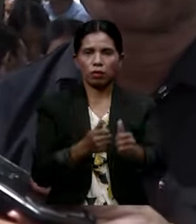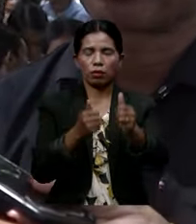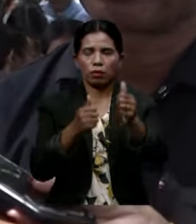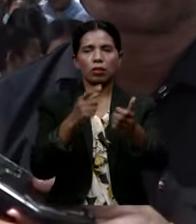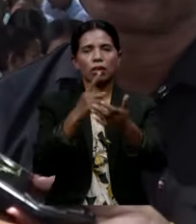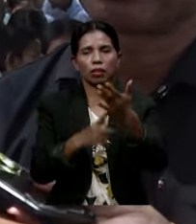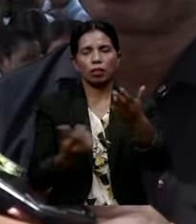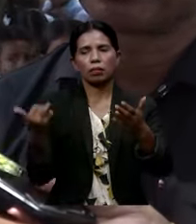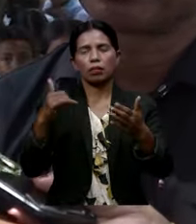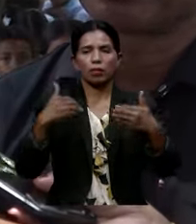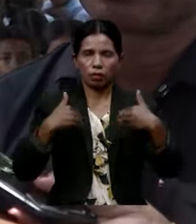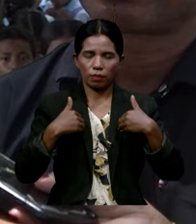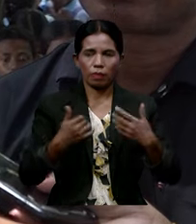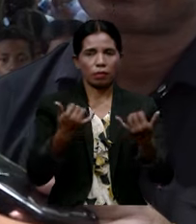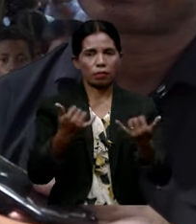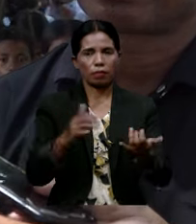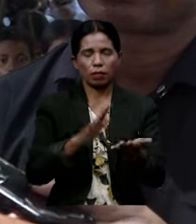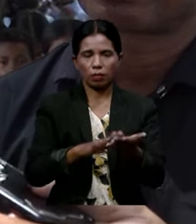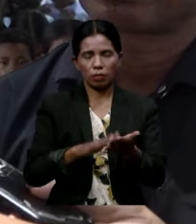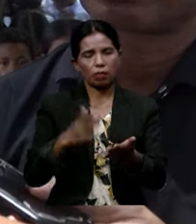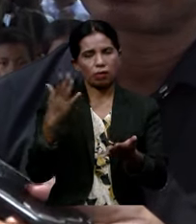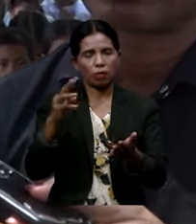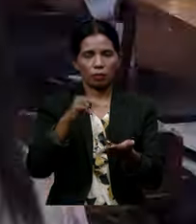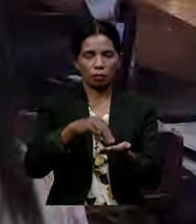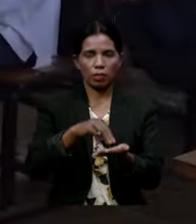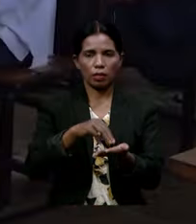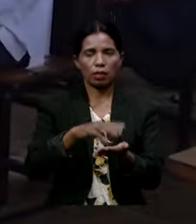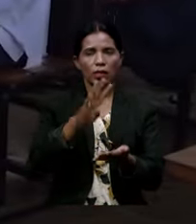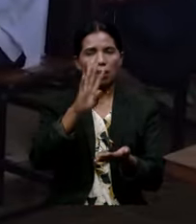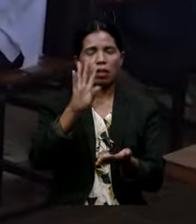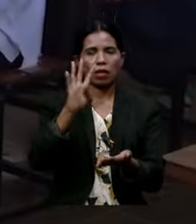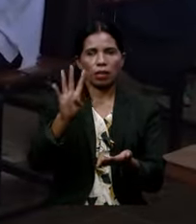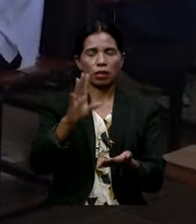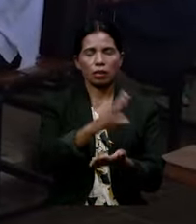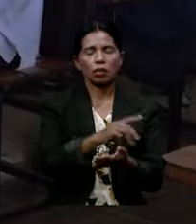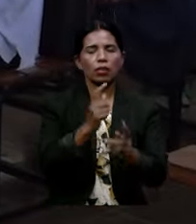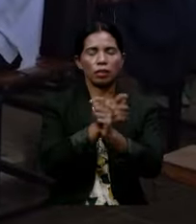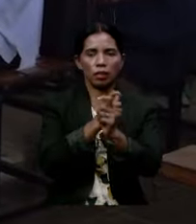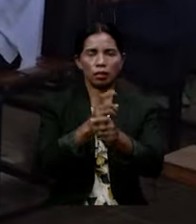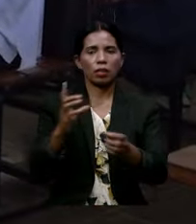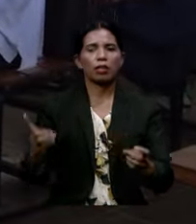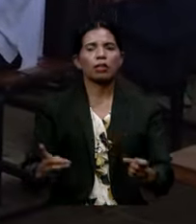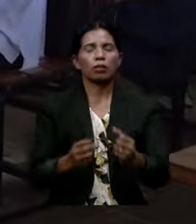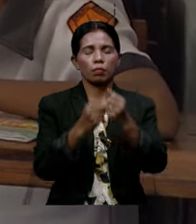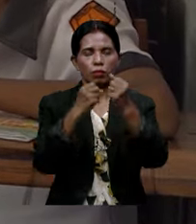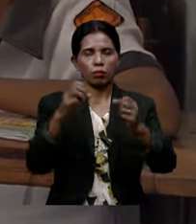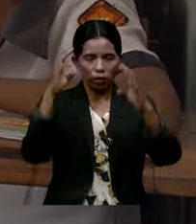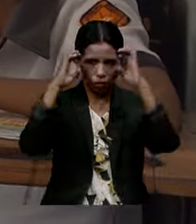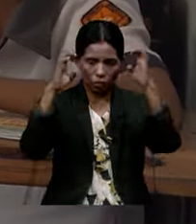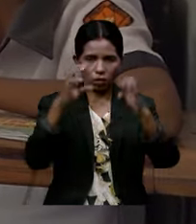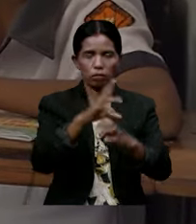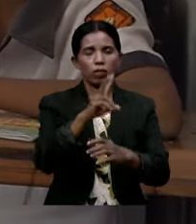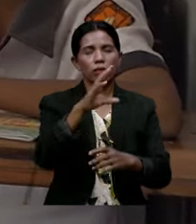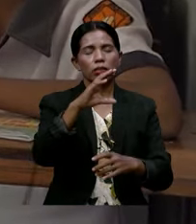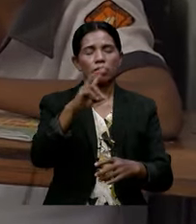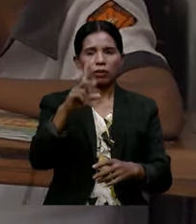saida mak sira iane. Dedão ne escola refere matéria hat nessa geográfica, lianteto, desporto e educação cívica, mas professor leia,